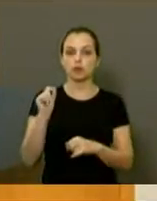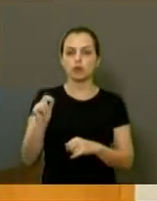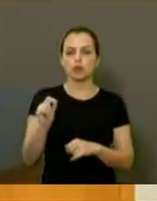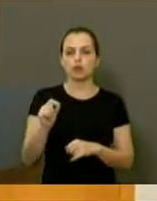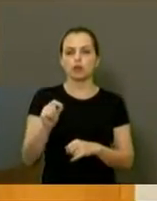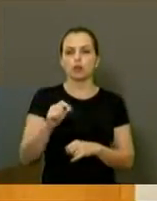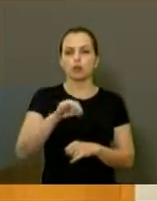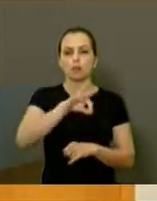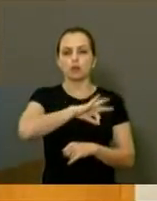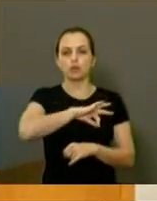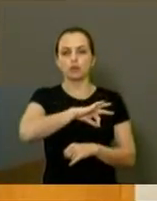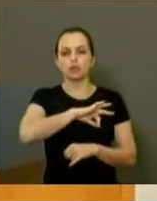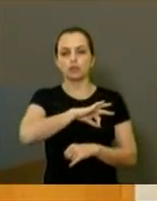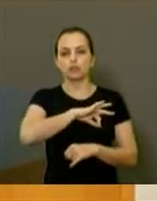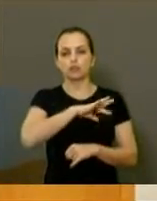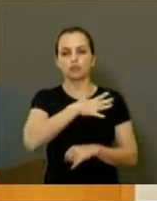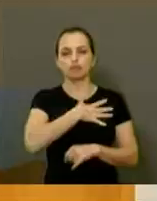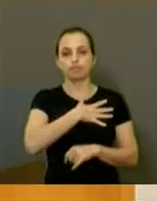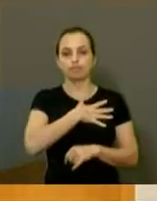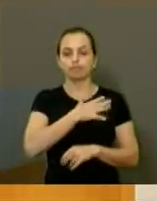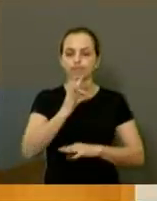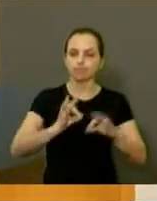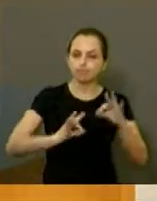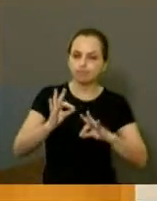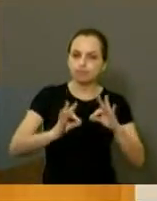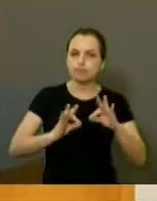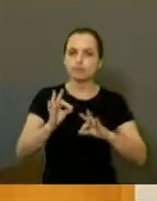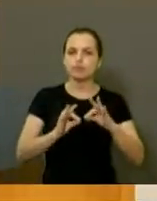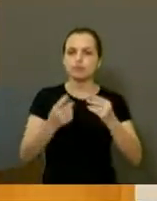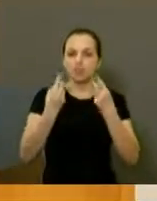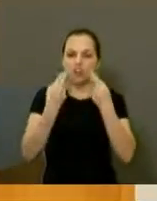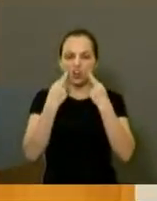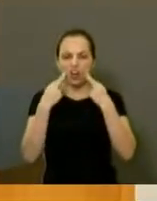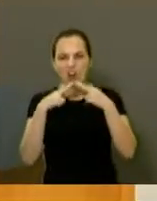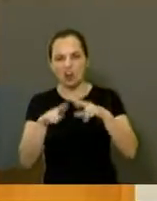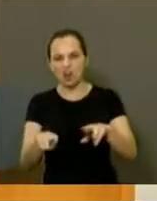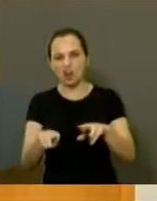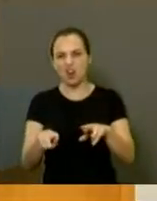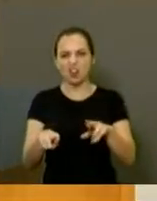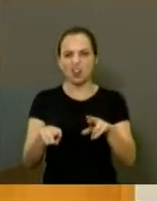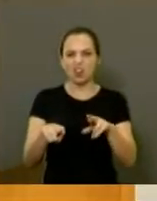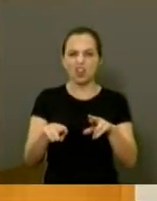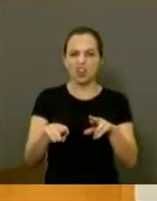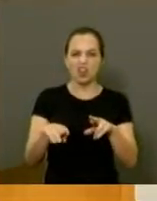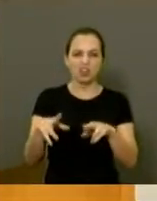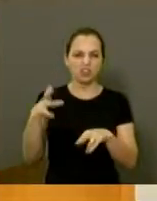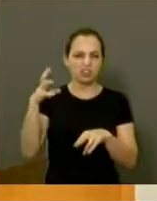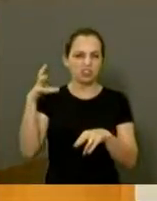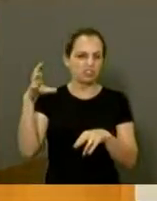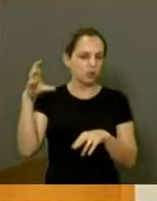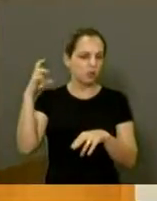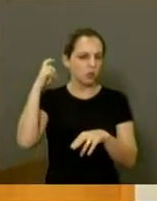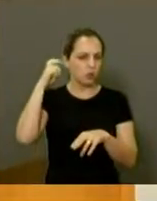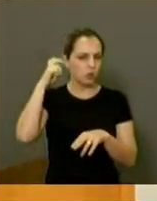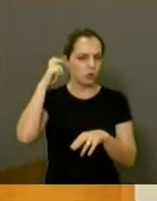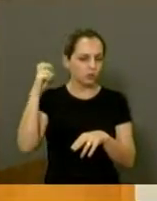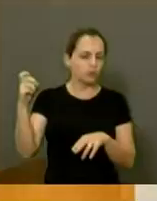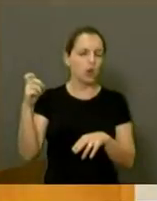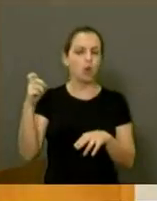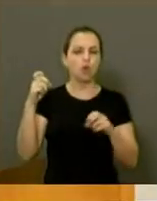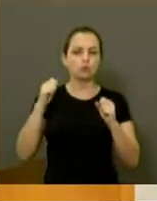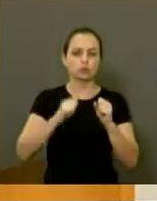estava fazendo. Nós tivemos várias reclamações sobre a questão de som muito alto, não, em relação